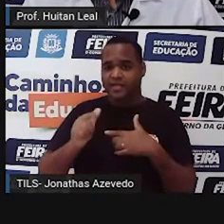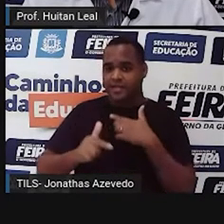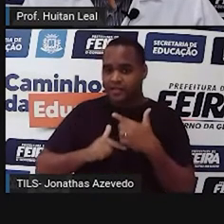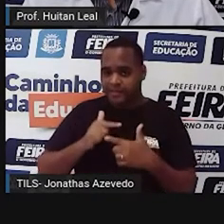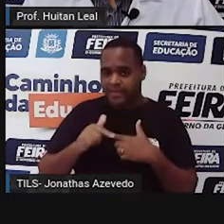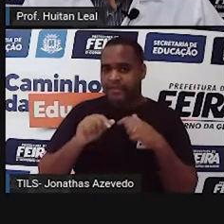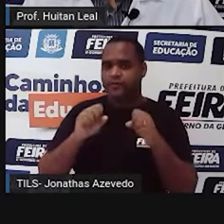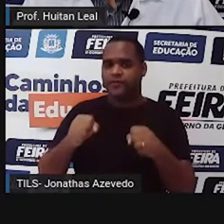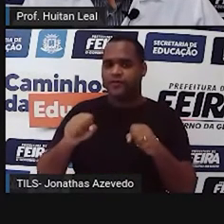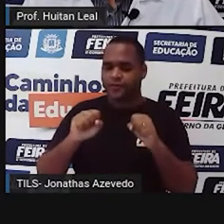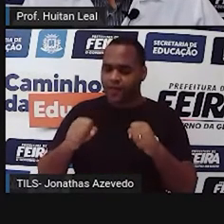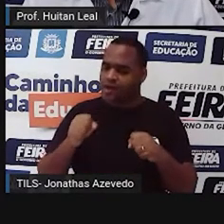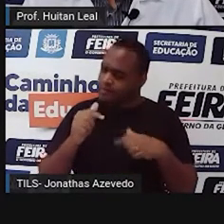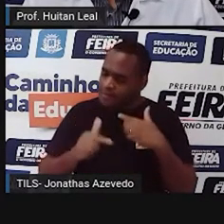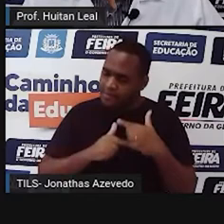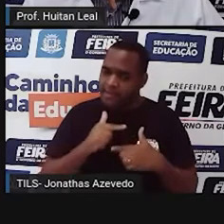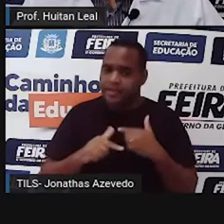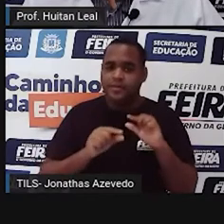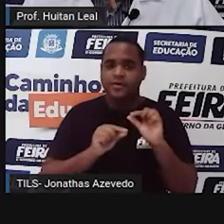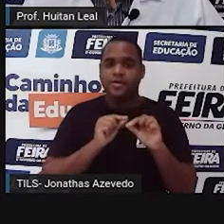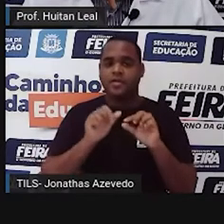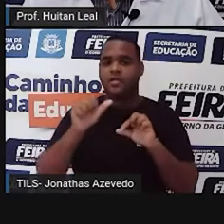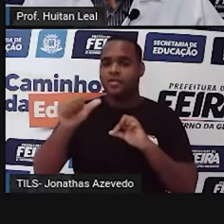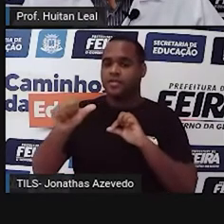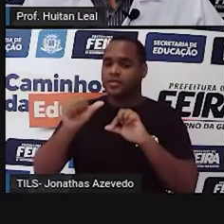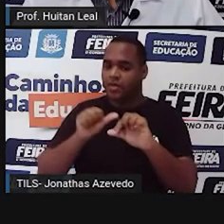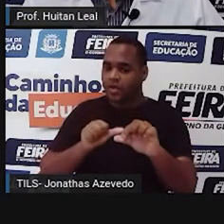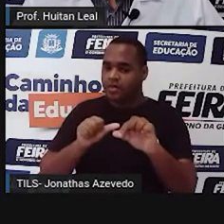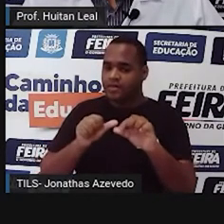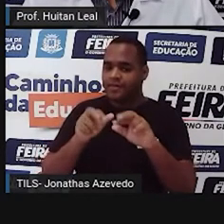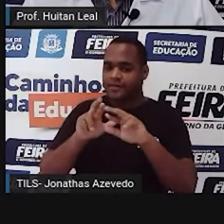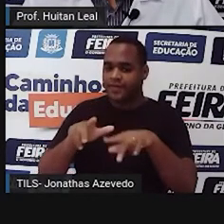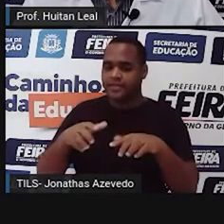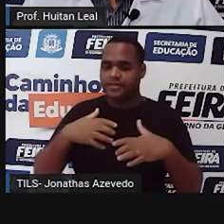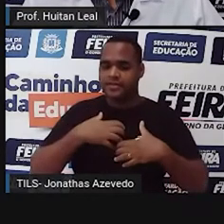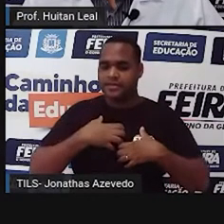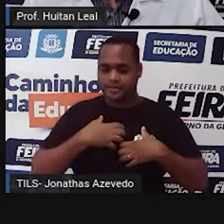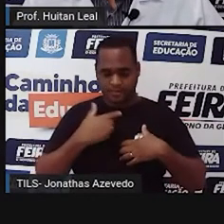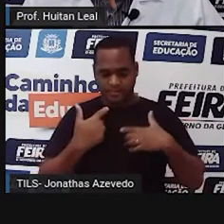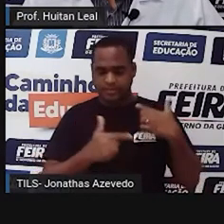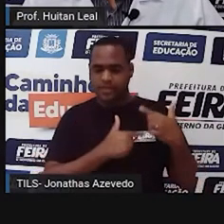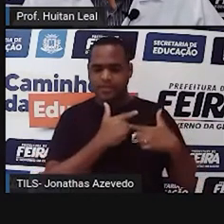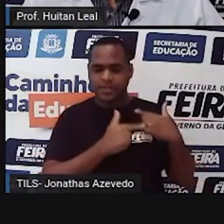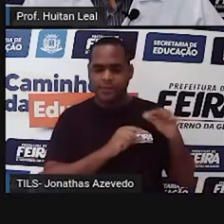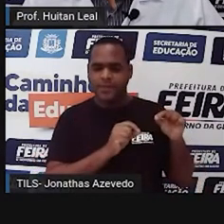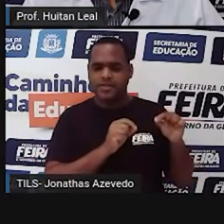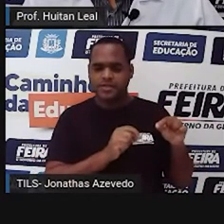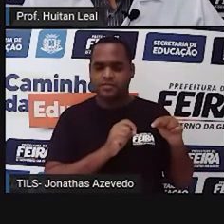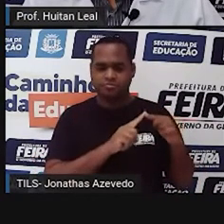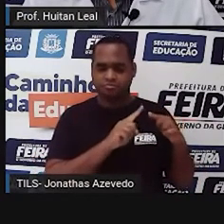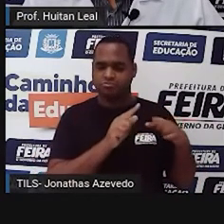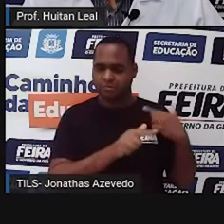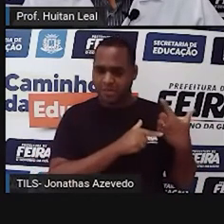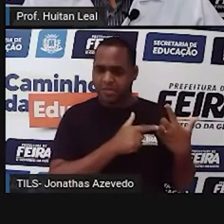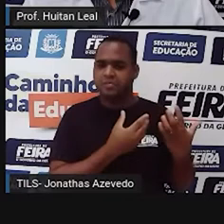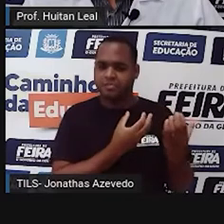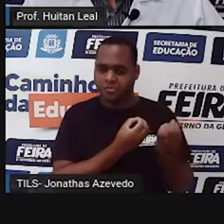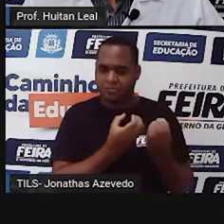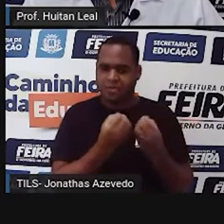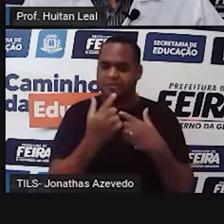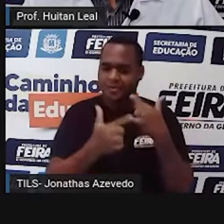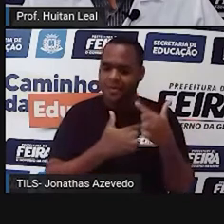demais. Esse por demais está modificando um pouco o sentido de trabalhar. Então, ele trabalhou muito, ele teve um